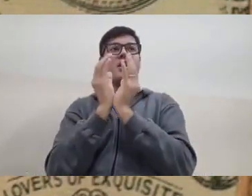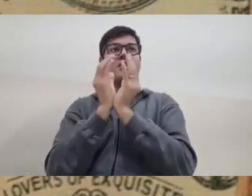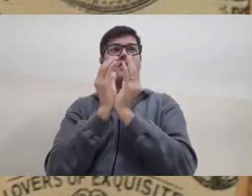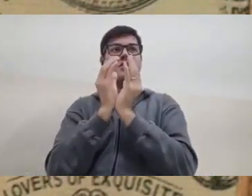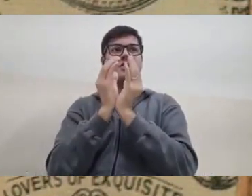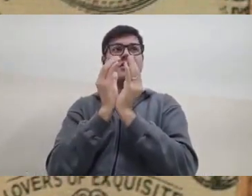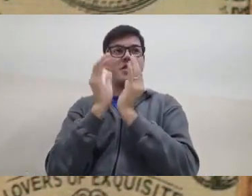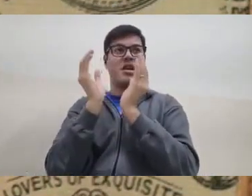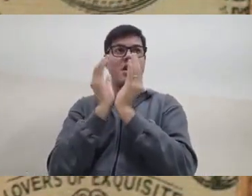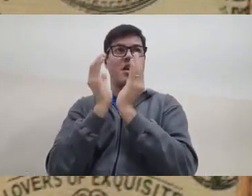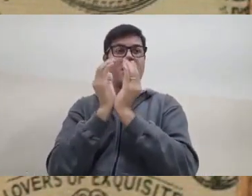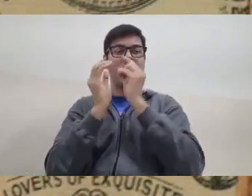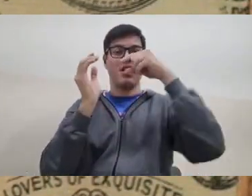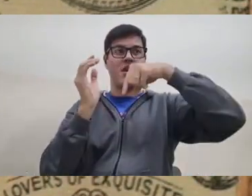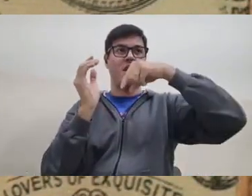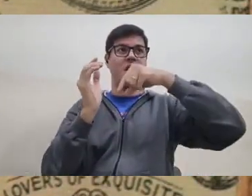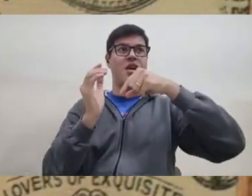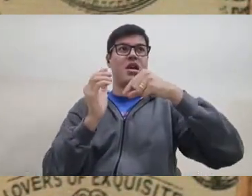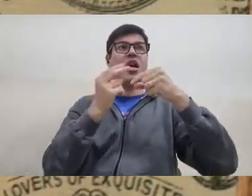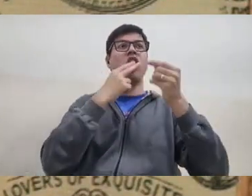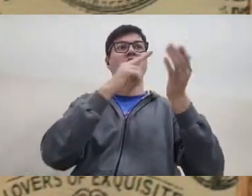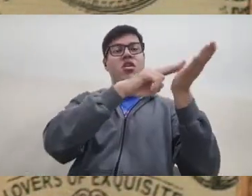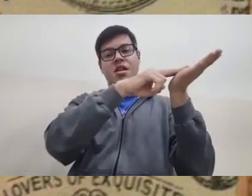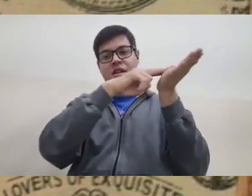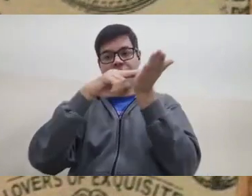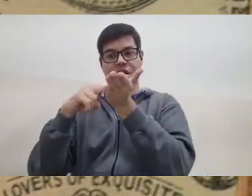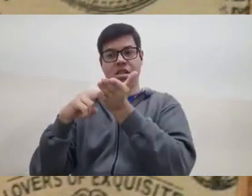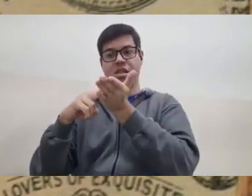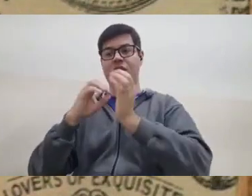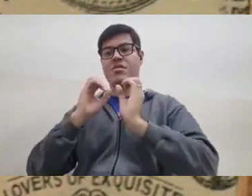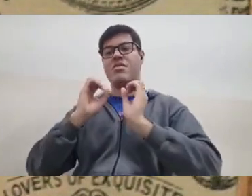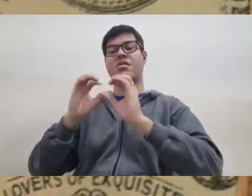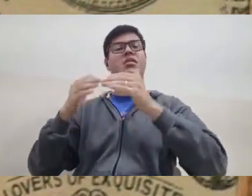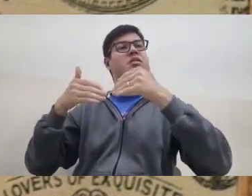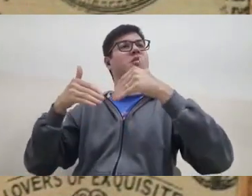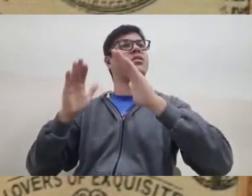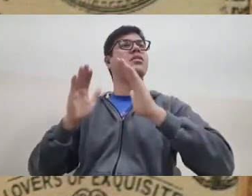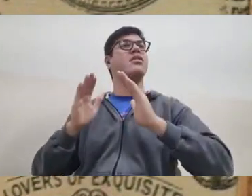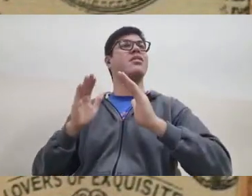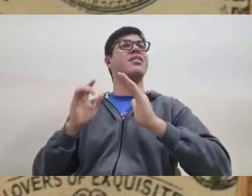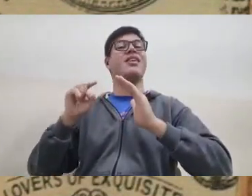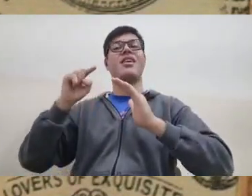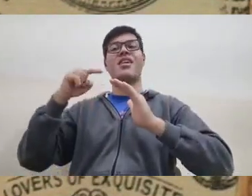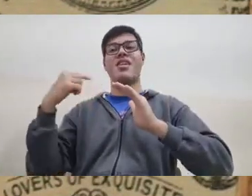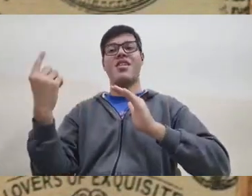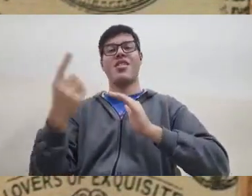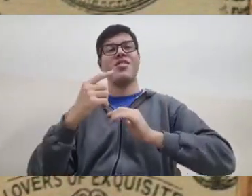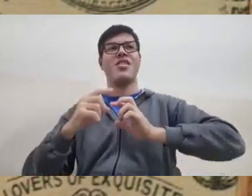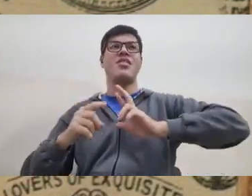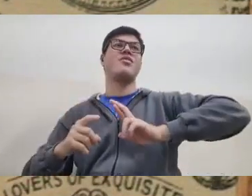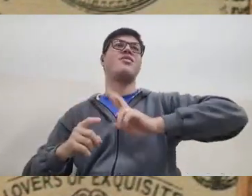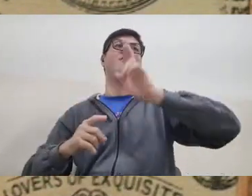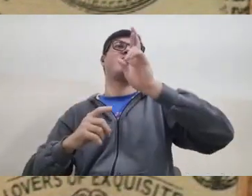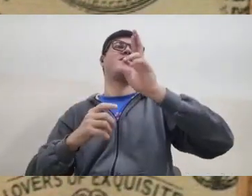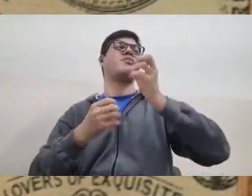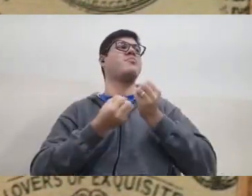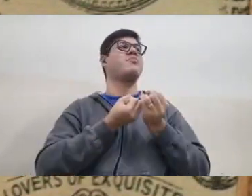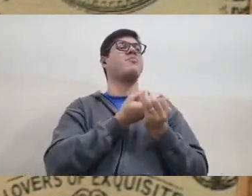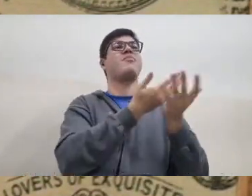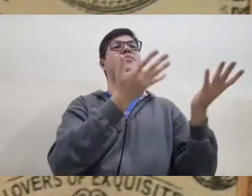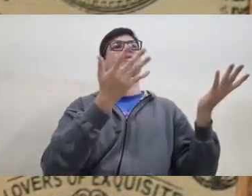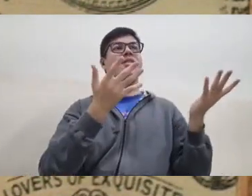se a carta se perde ou Sedex e pele ou pacote você faz pacote também espere